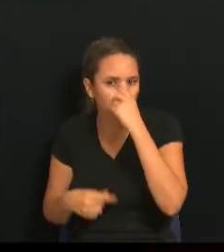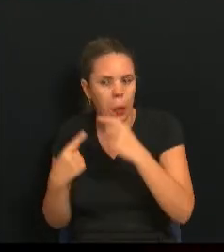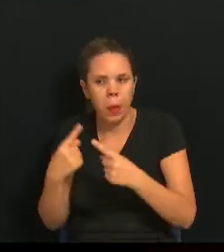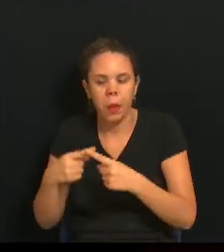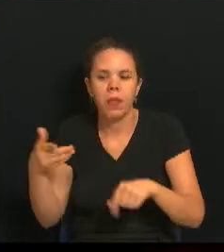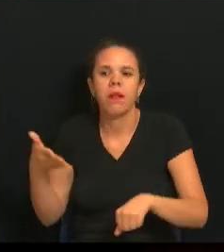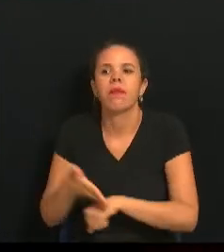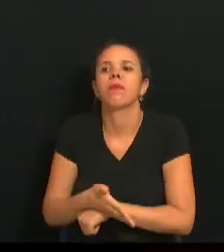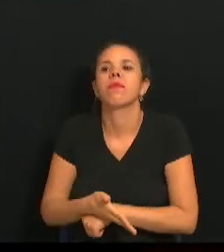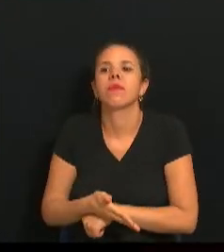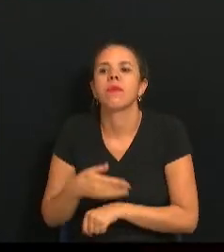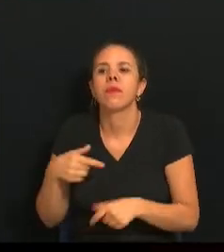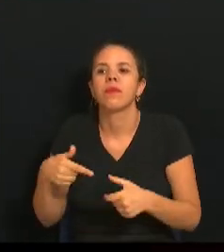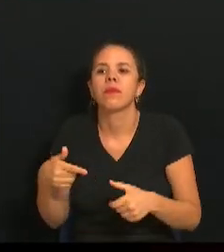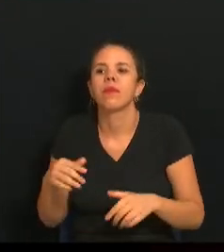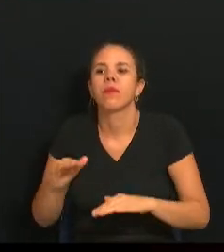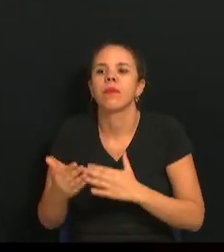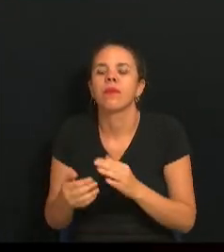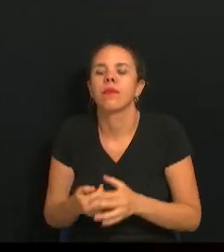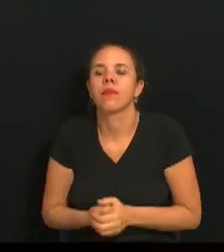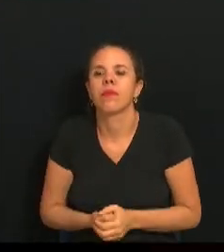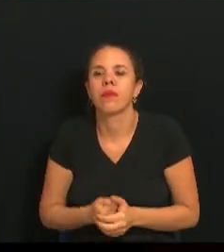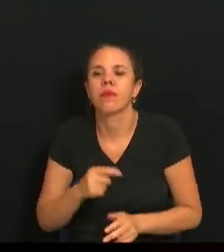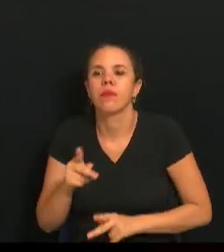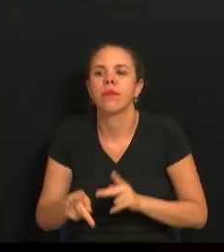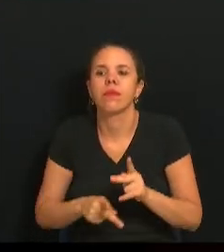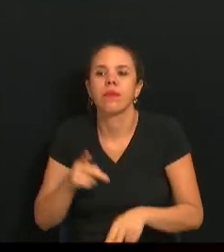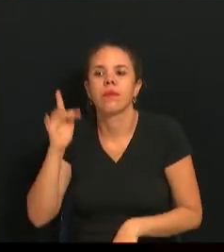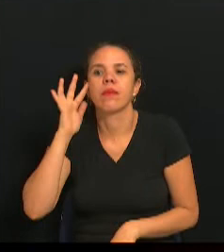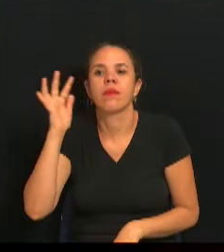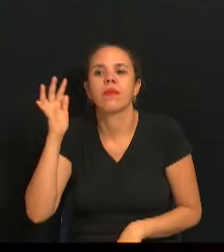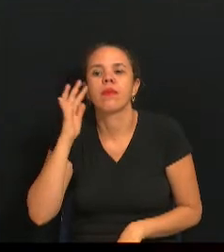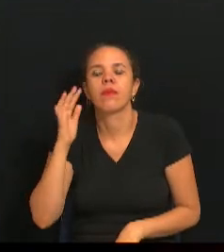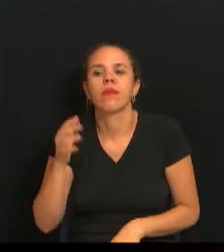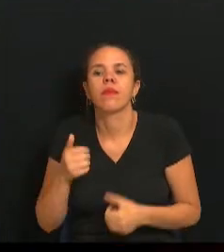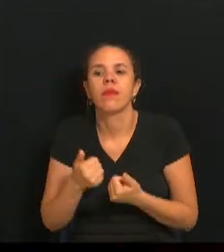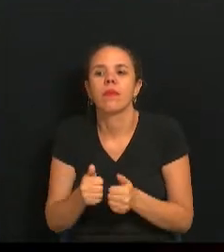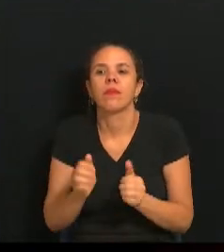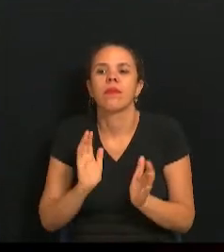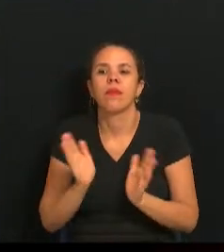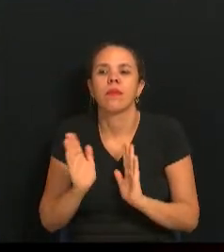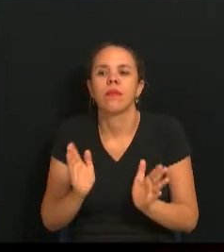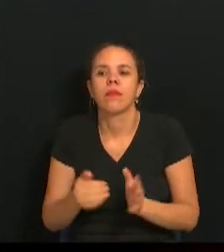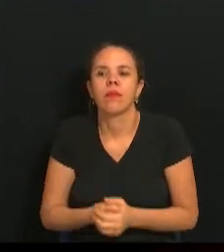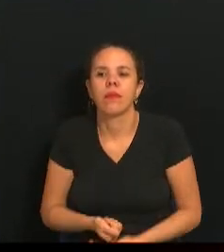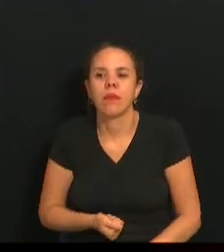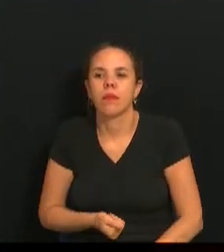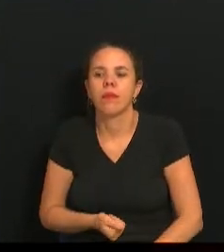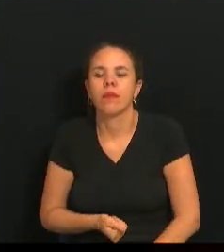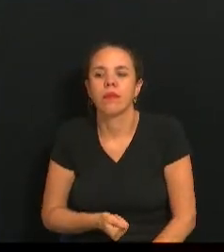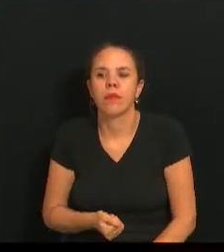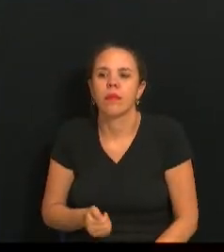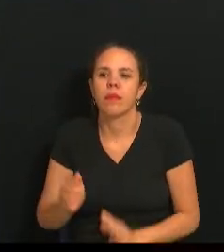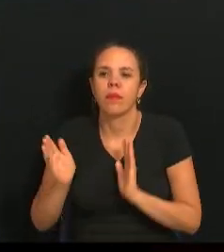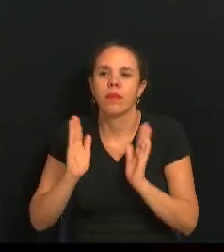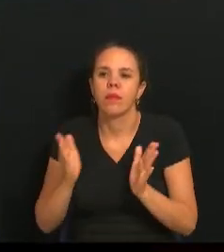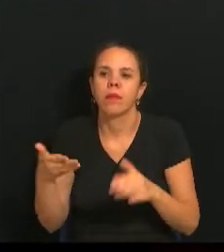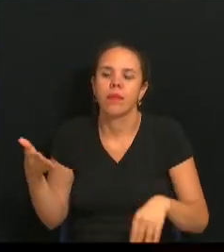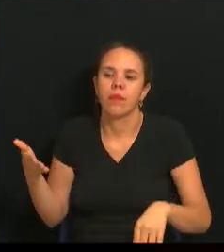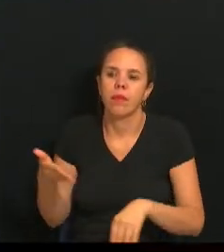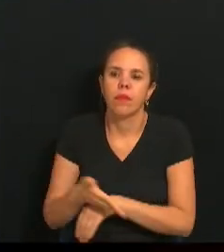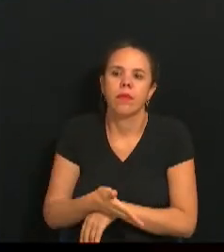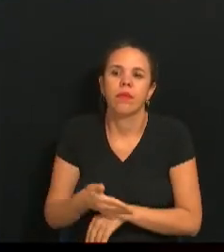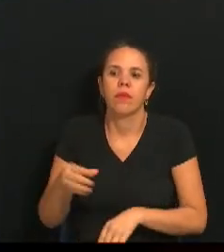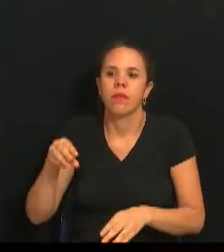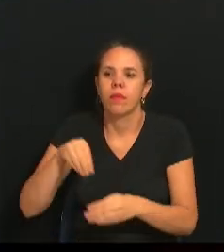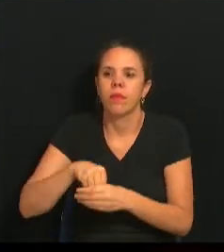é intrabairro. Então, a pessoa, imagine uma transportadora, né, com as suas carretas, tendo que entrar por dentro de